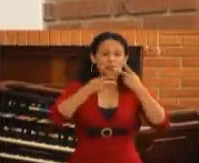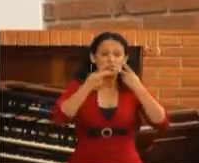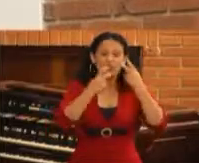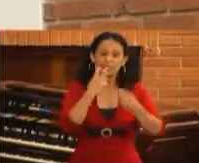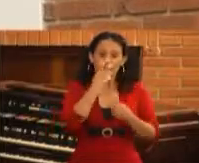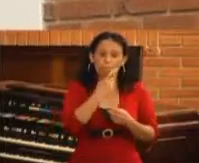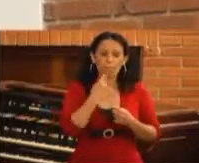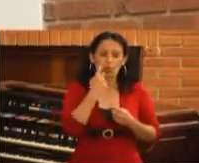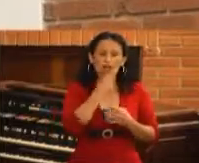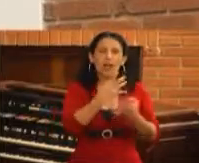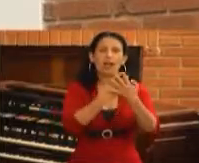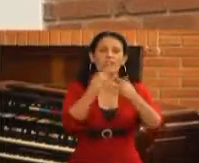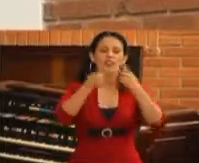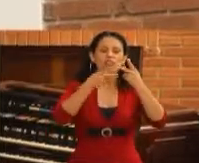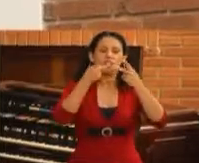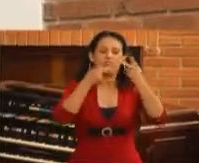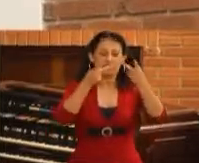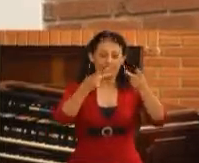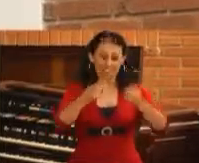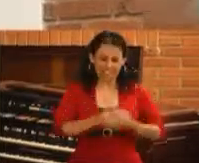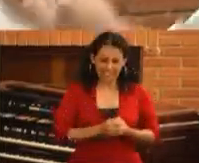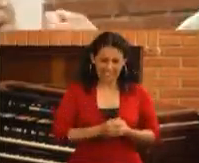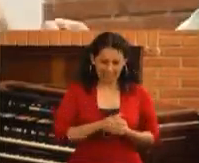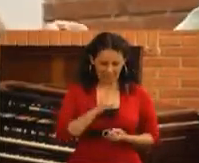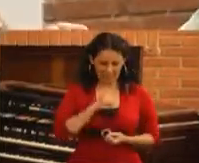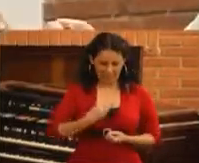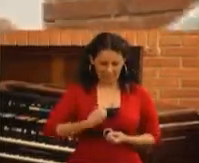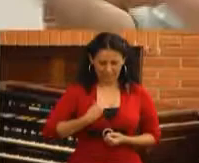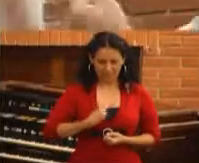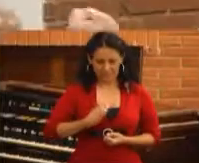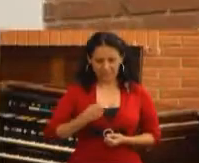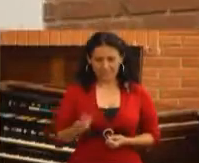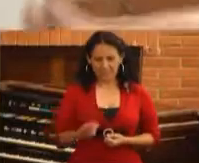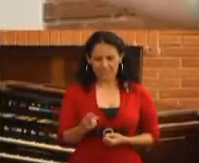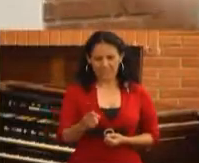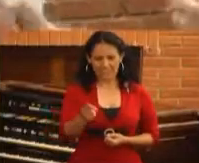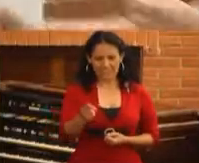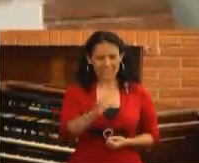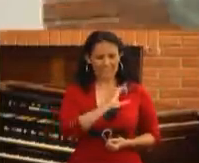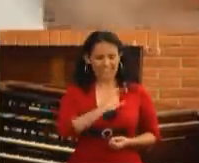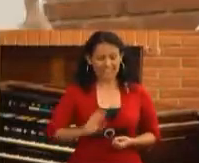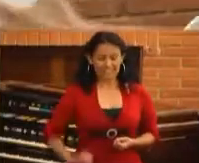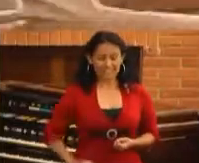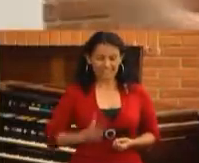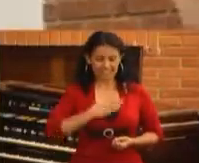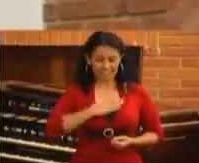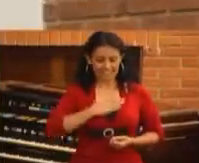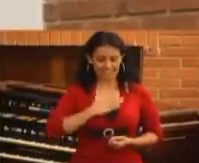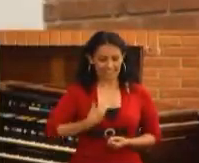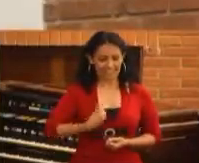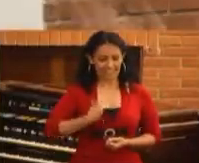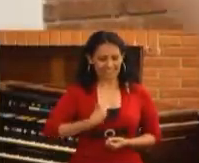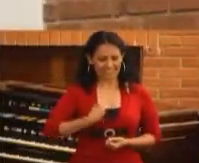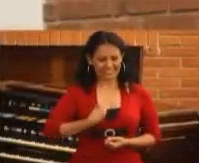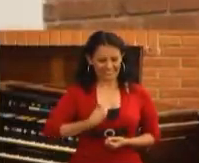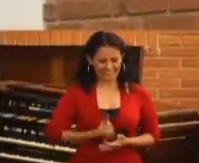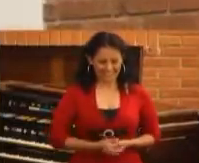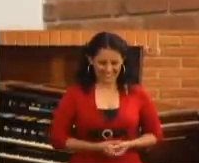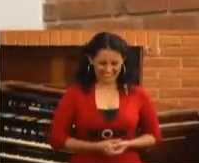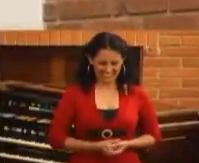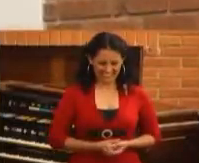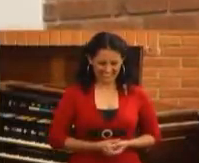vida, nós temos um poder, nós temos um tesouro. Cristo vive em você, mas está oculto.